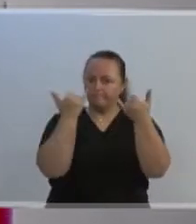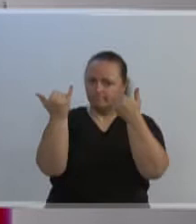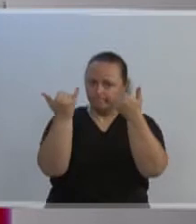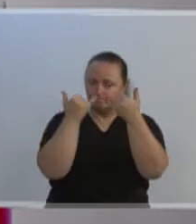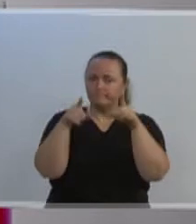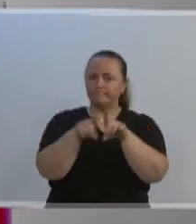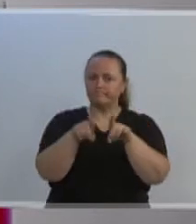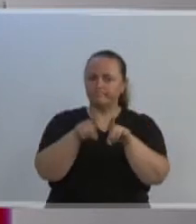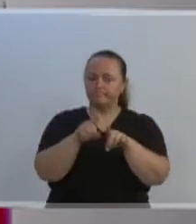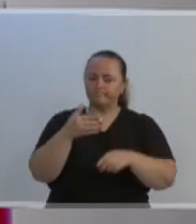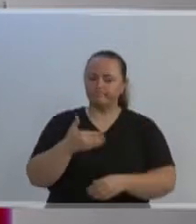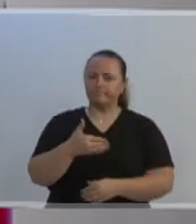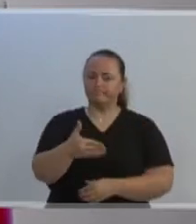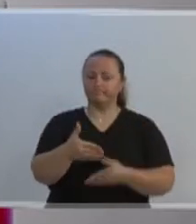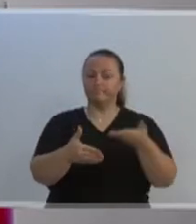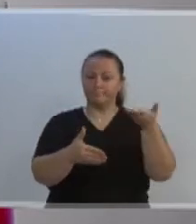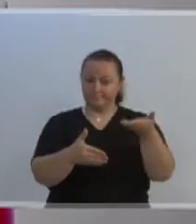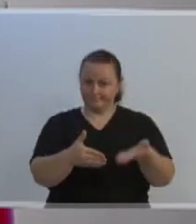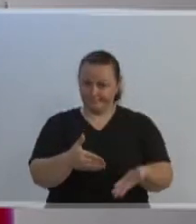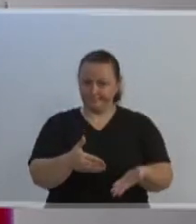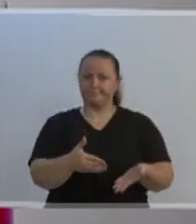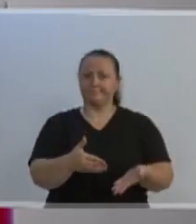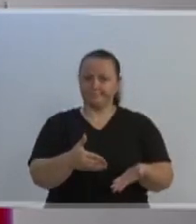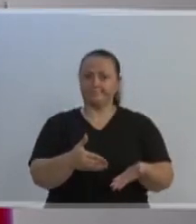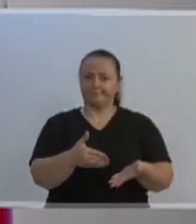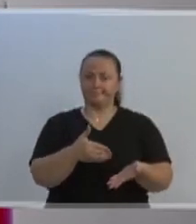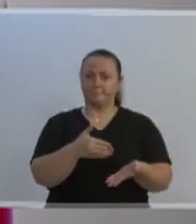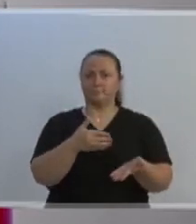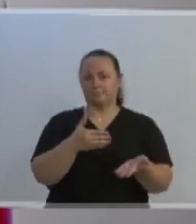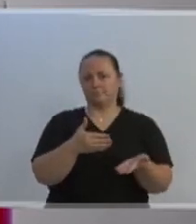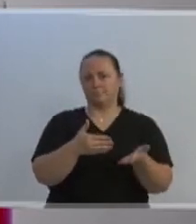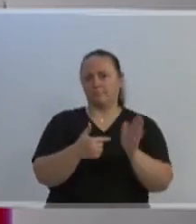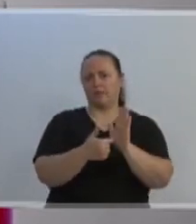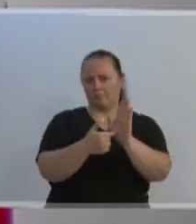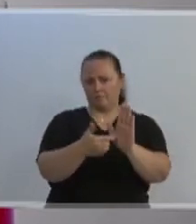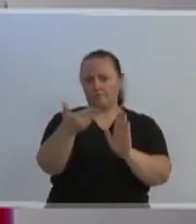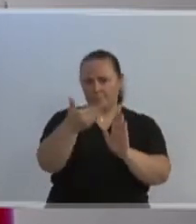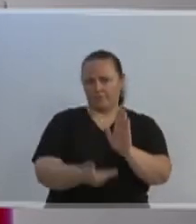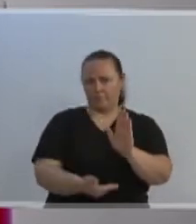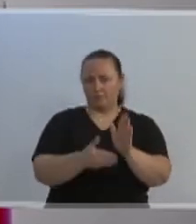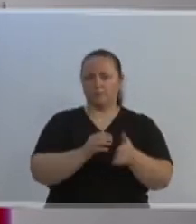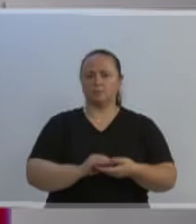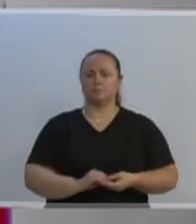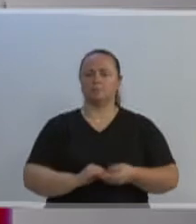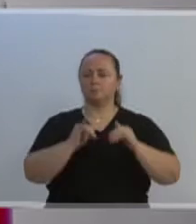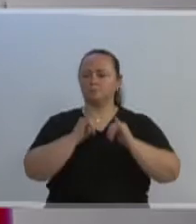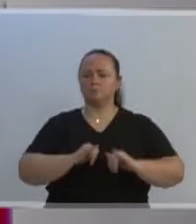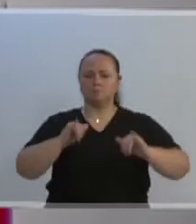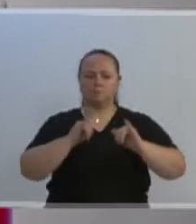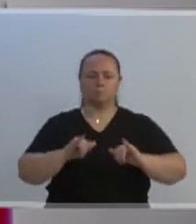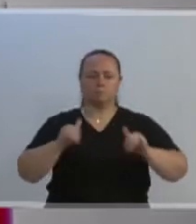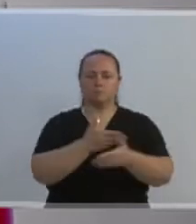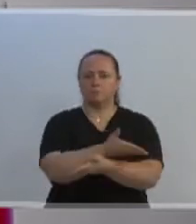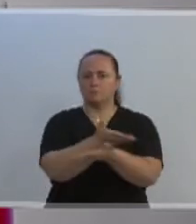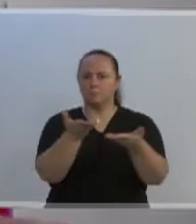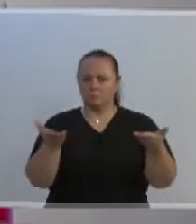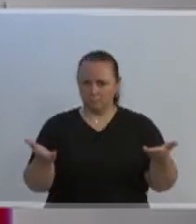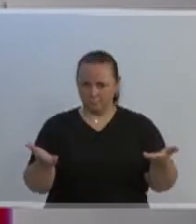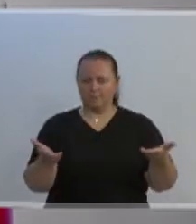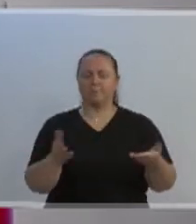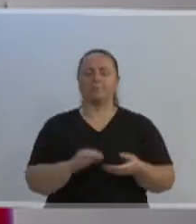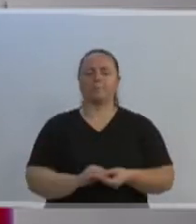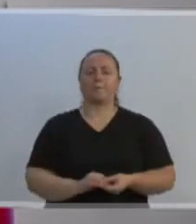é a presente notificação para informar Vossa Senhoria e